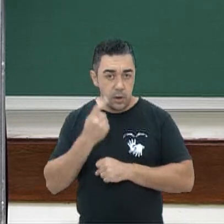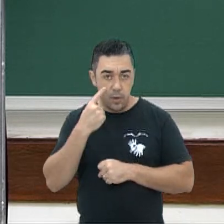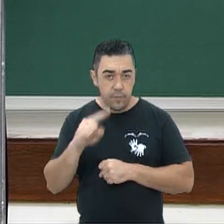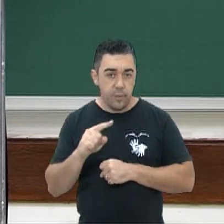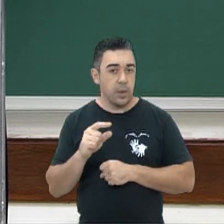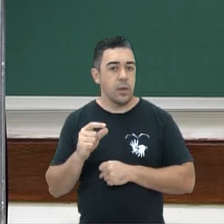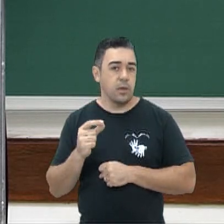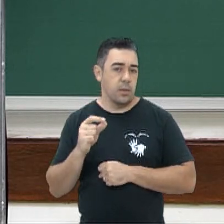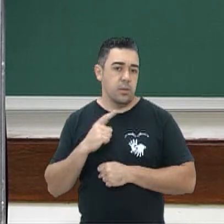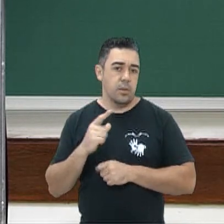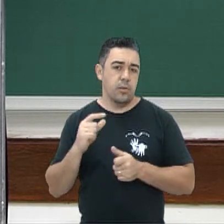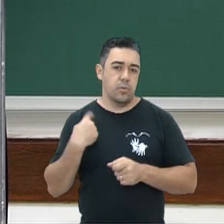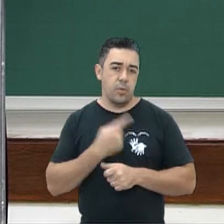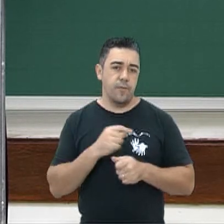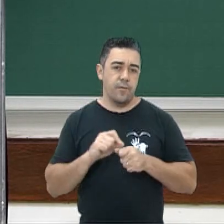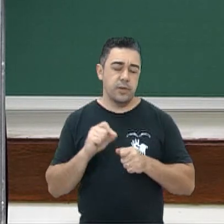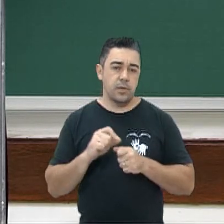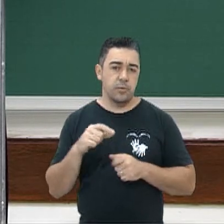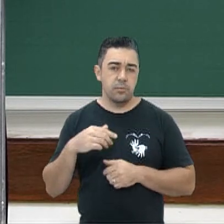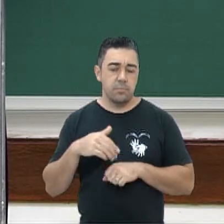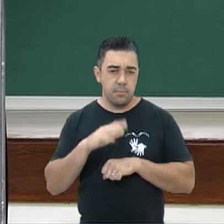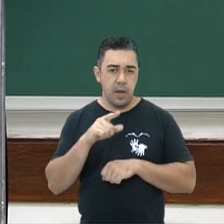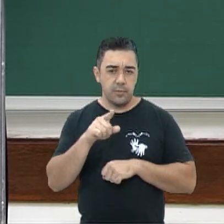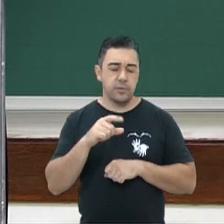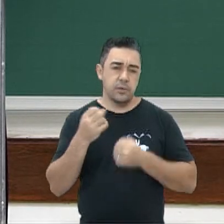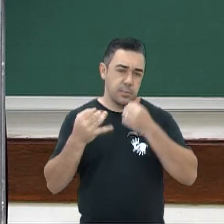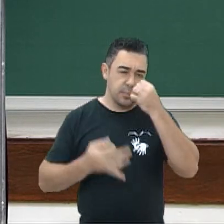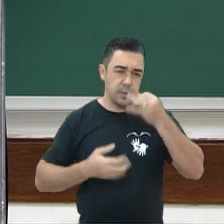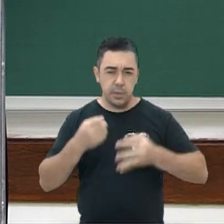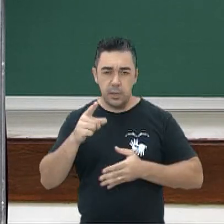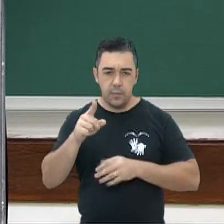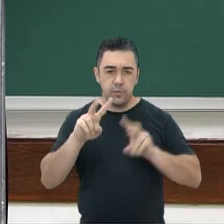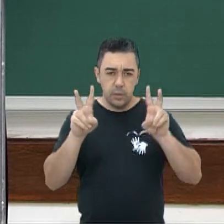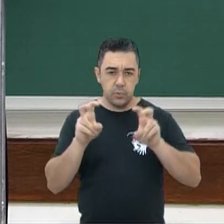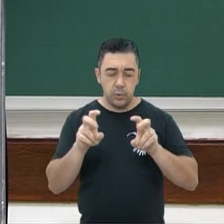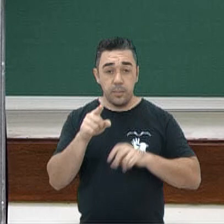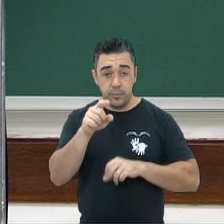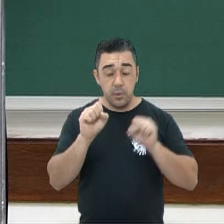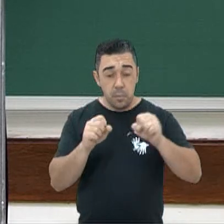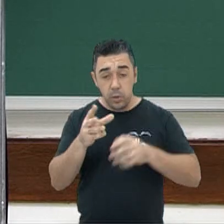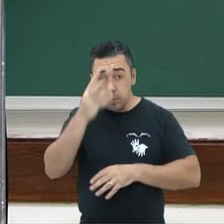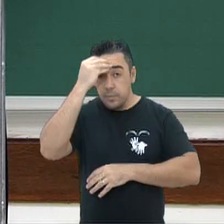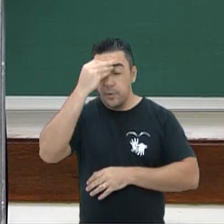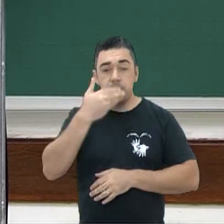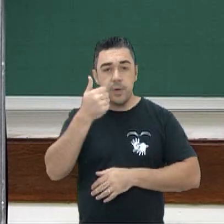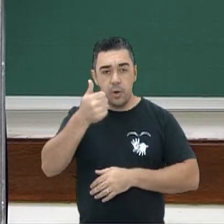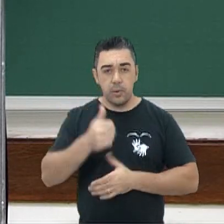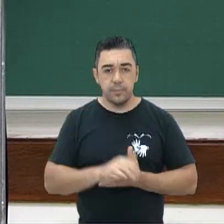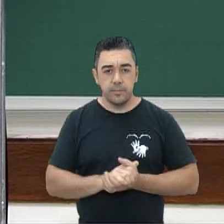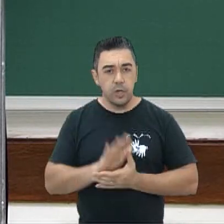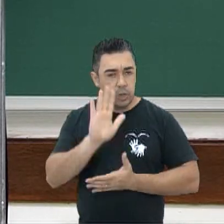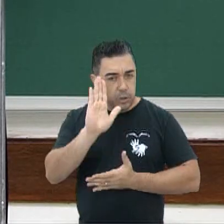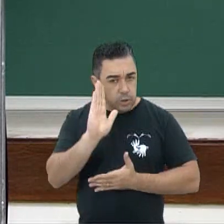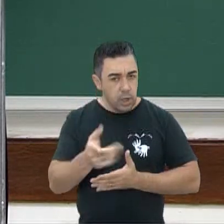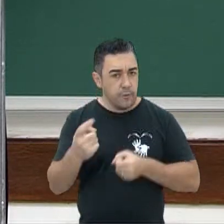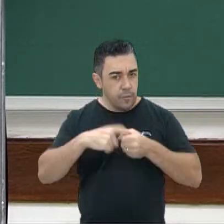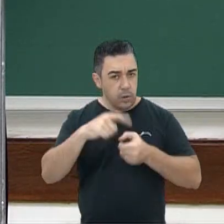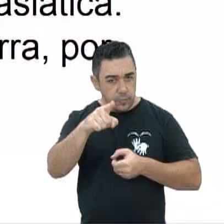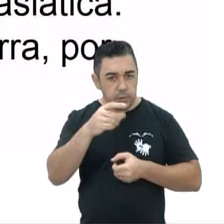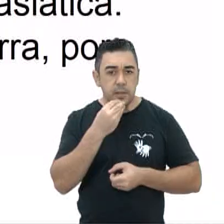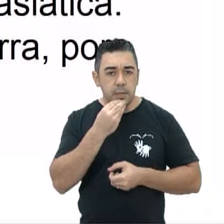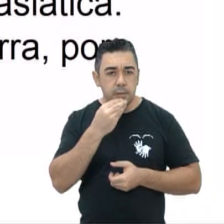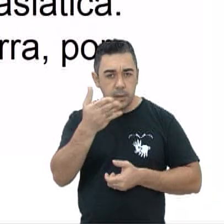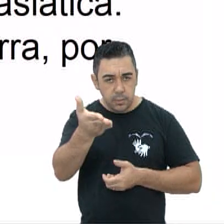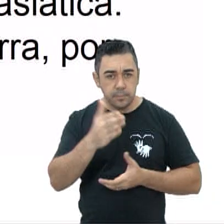vai solucionando as atividades, eu já vou dando para vocês mais uma pincelada no assunto para que vocês possam fixar melhor o conteúdo. A gente já volta enquanto vocês